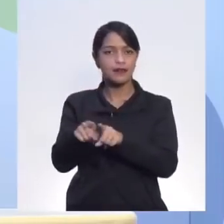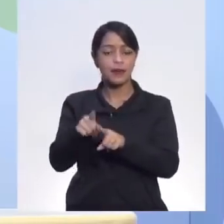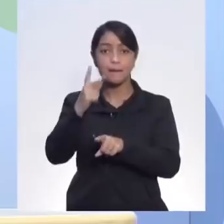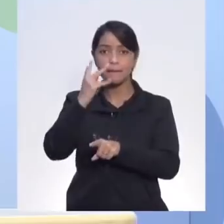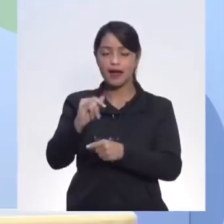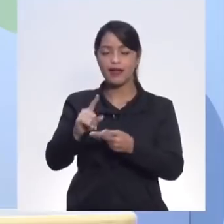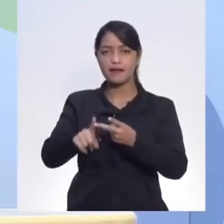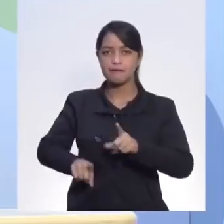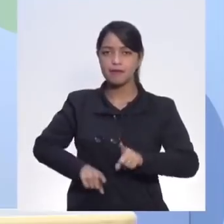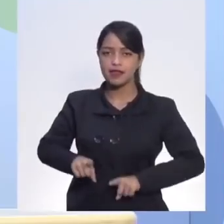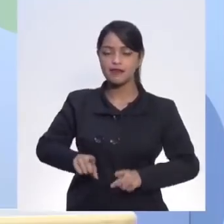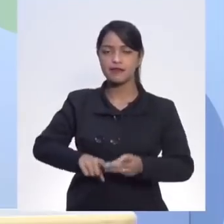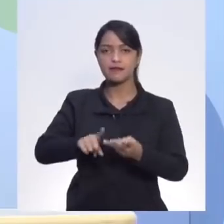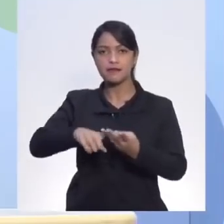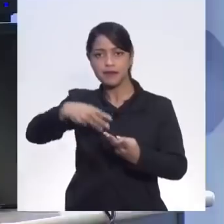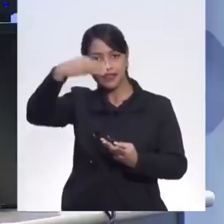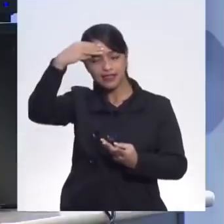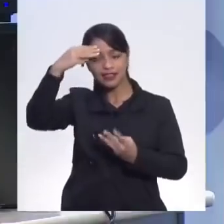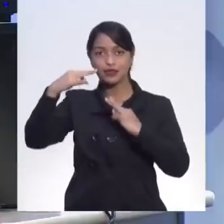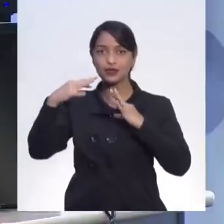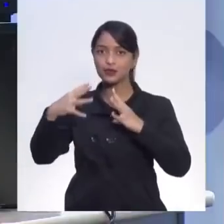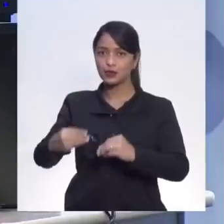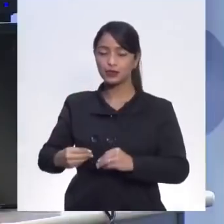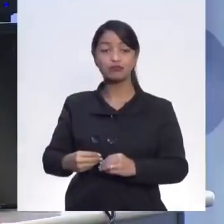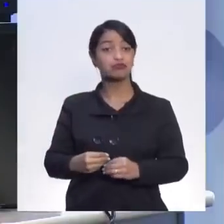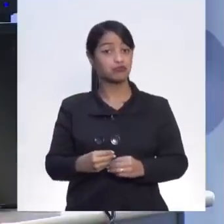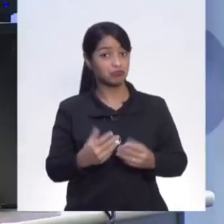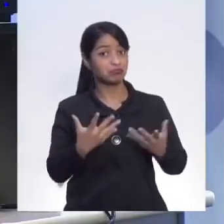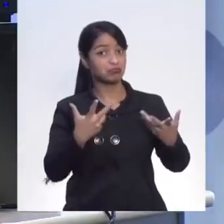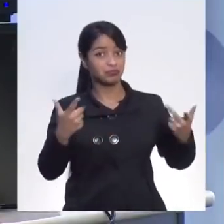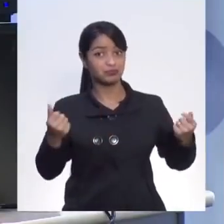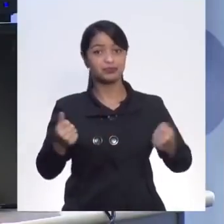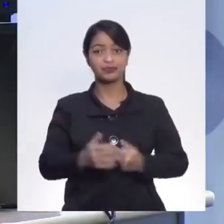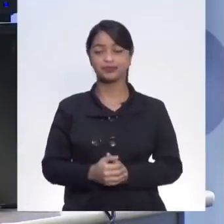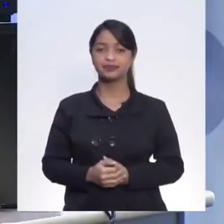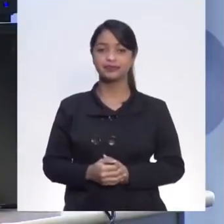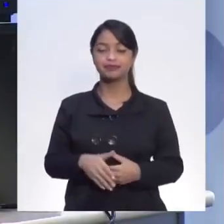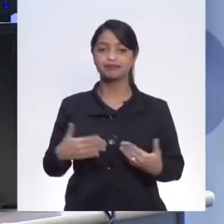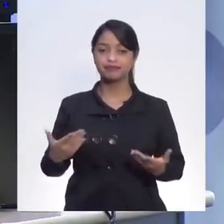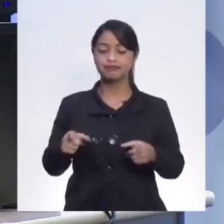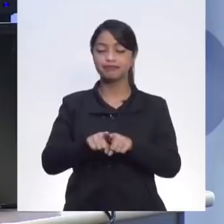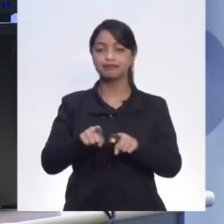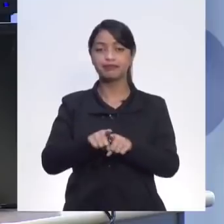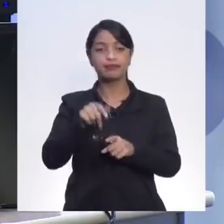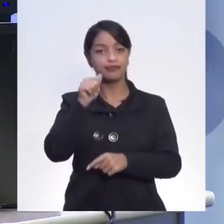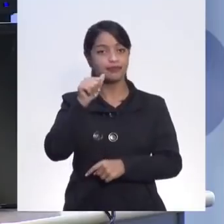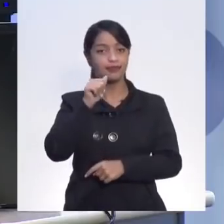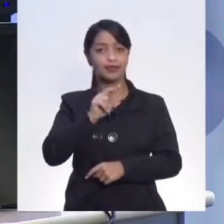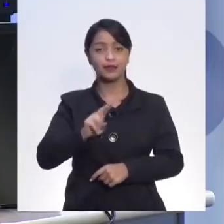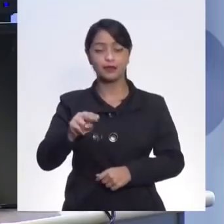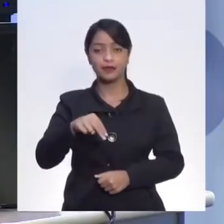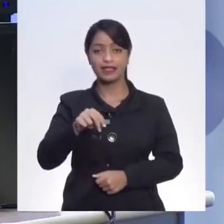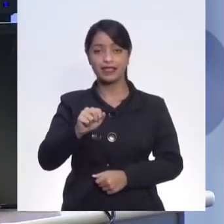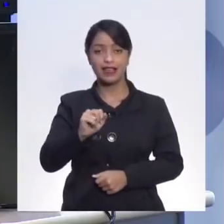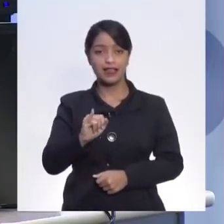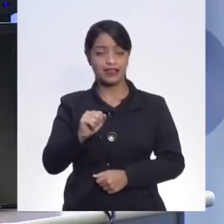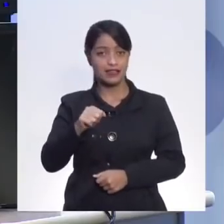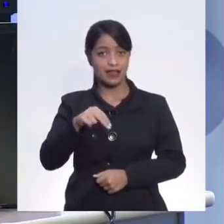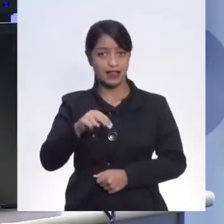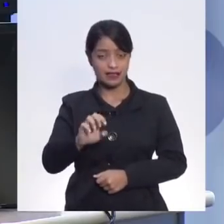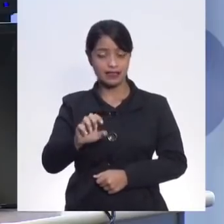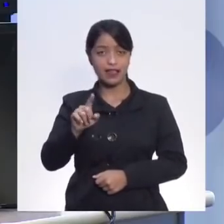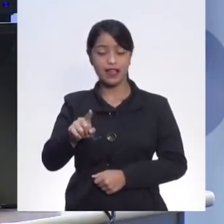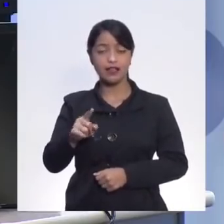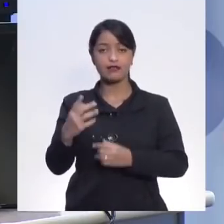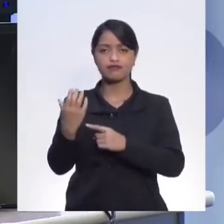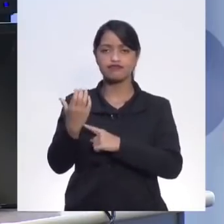madrinha também. Um beijo para todos vocês. Olha que máximo, gente. É maravilhoso isso. E a Nayane, que ela fez uma postagem para a gente com algumas